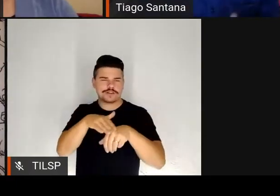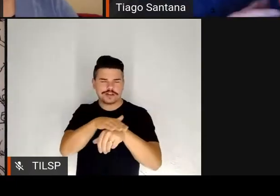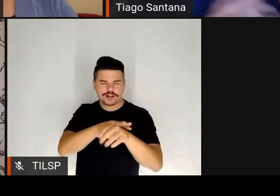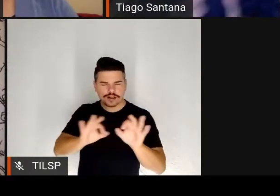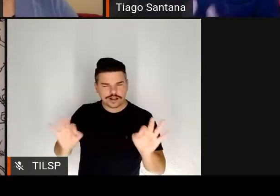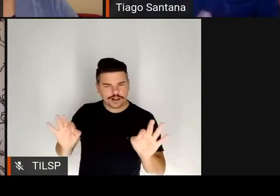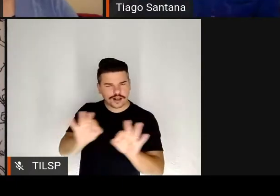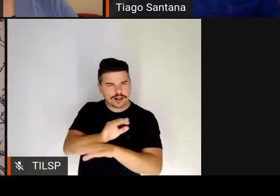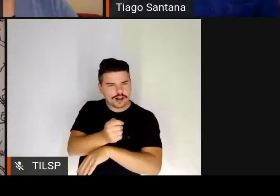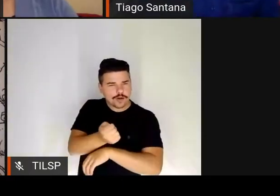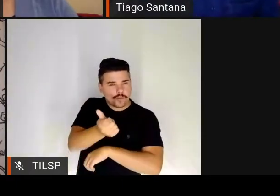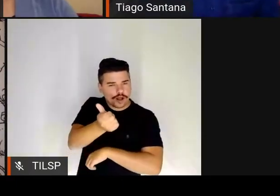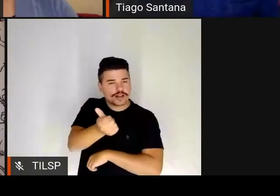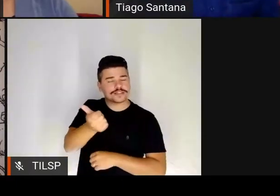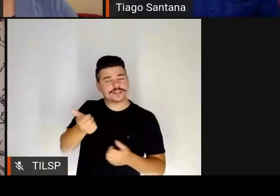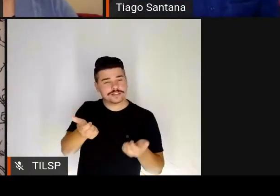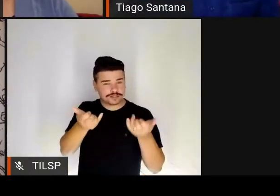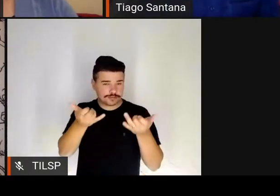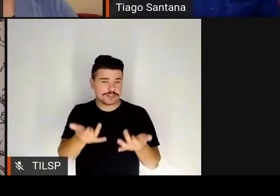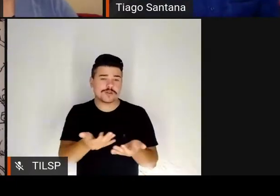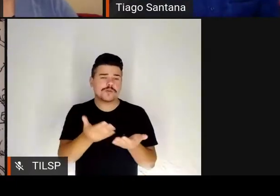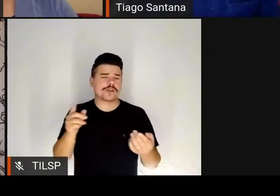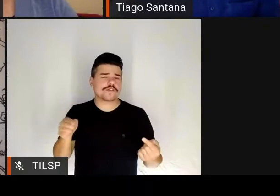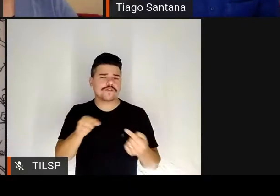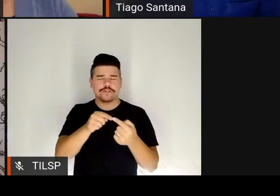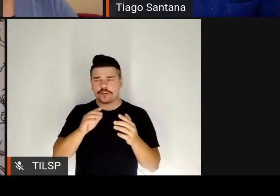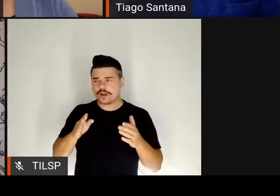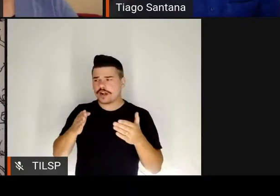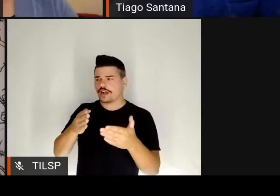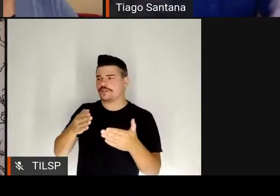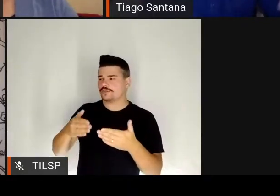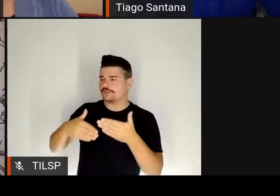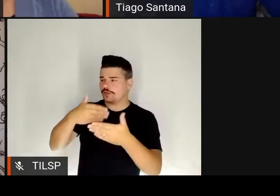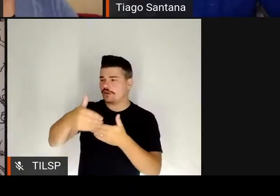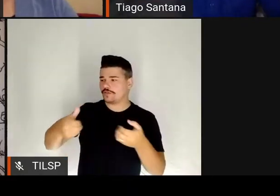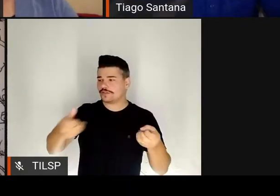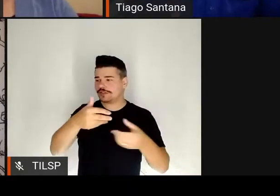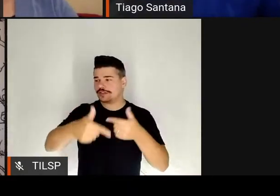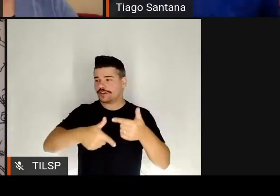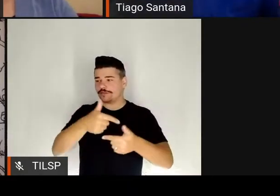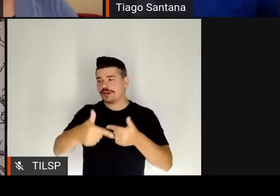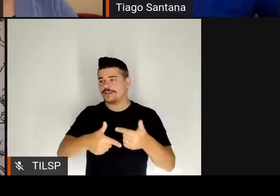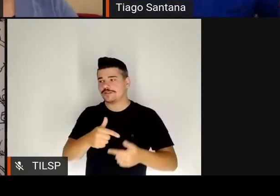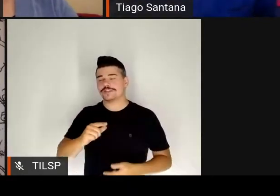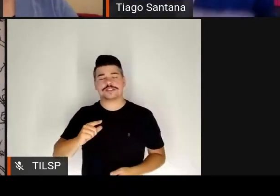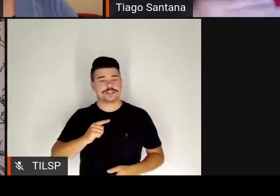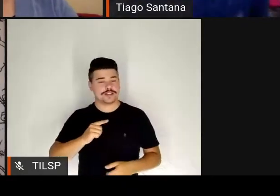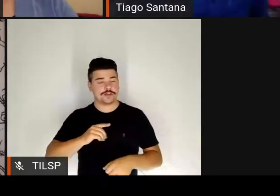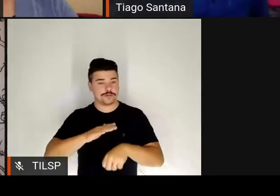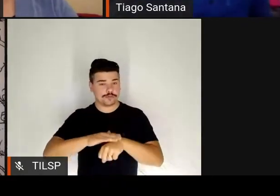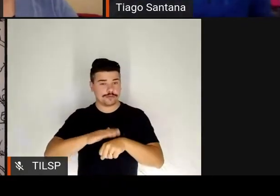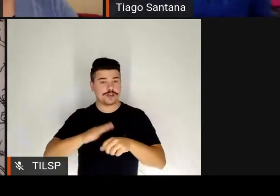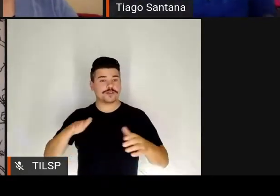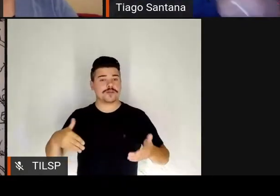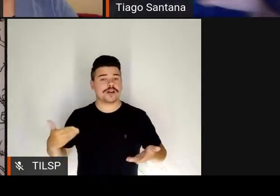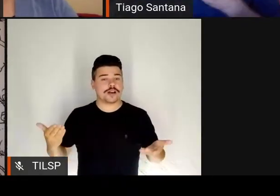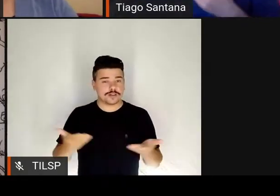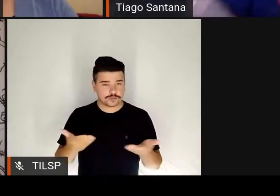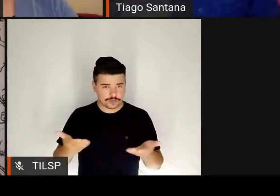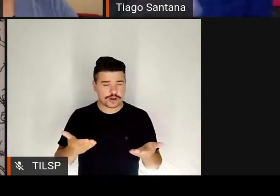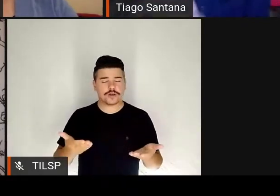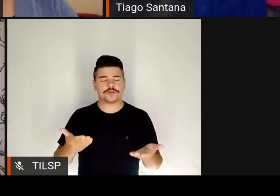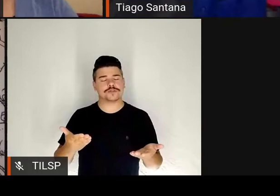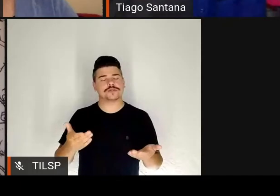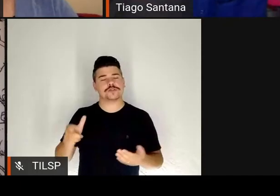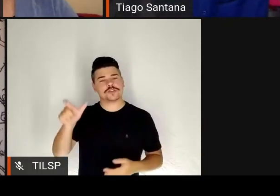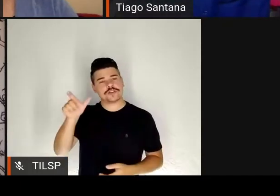do que ele aponta para as novas gerações, sabe, Sérgio? Eu acho que a gente está vivendo, inclusive, num momento atual, e aí o Vitor vai falar um pouco da obra